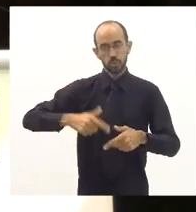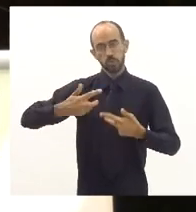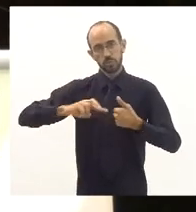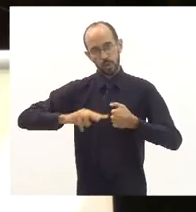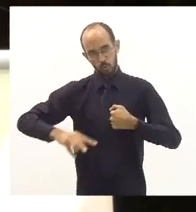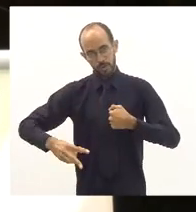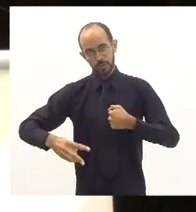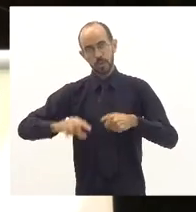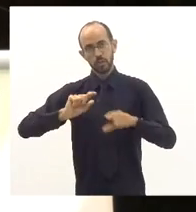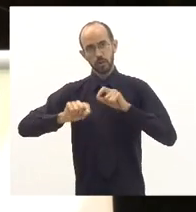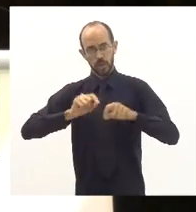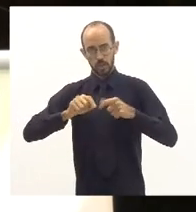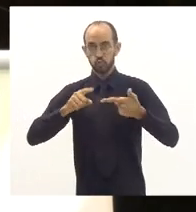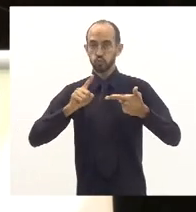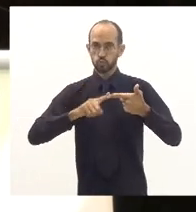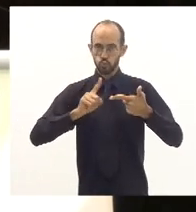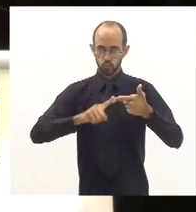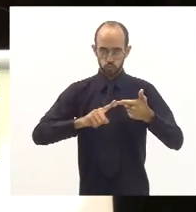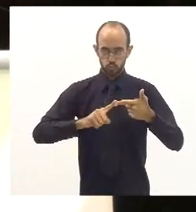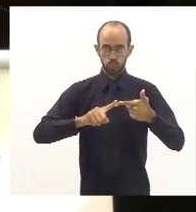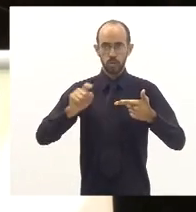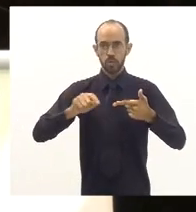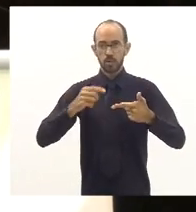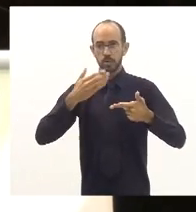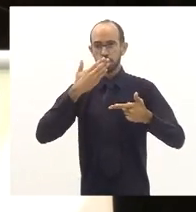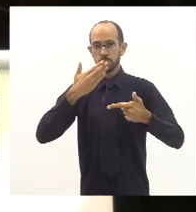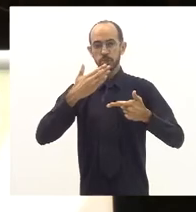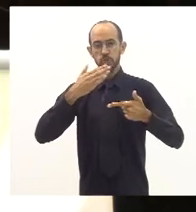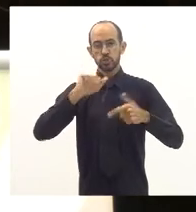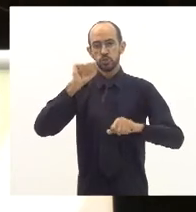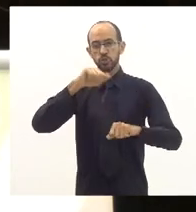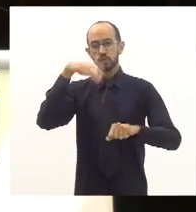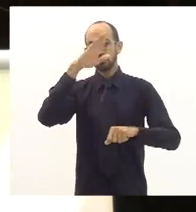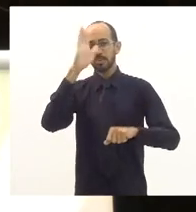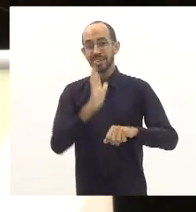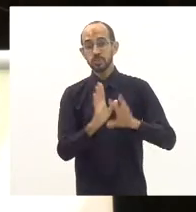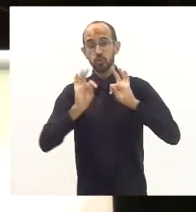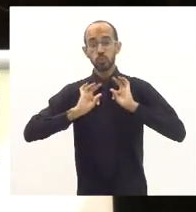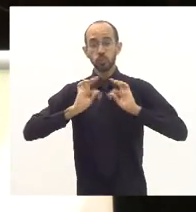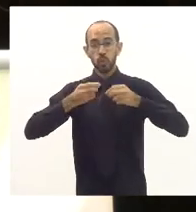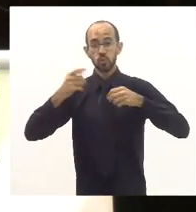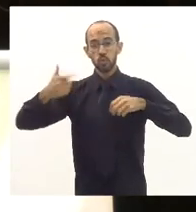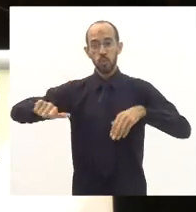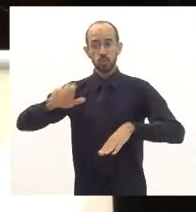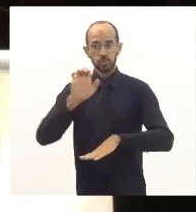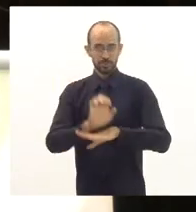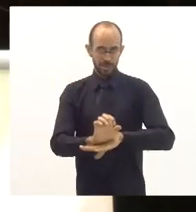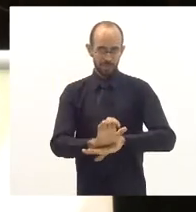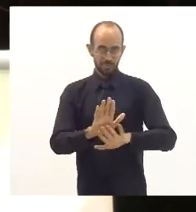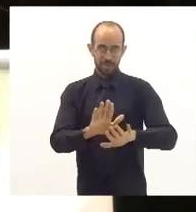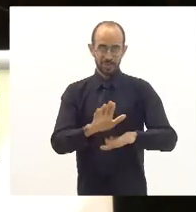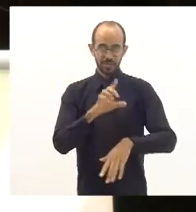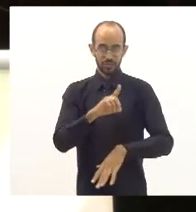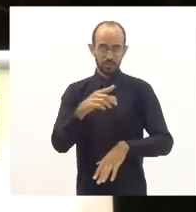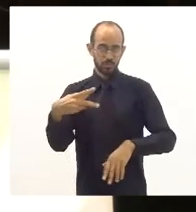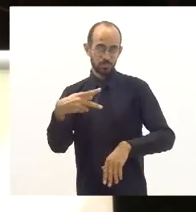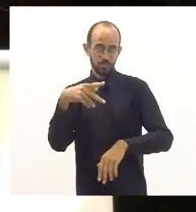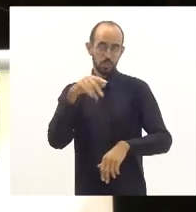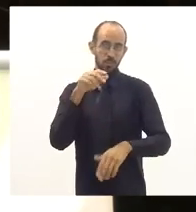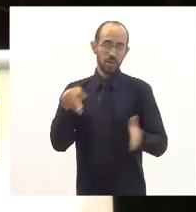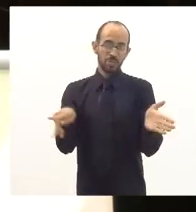disso? Nós começamos a receber solicitações do Brasil inteiro, de outros estados, só que a Defensoria Pública do Rio só atua no